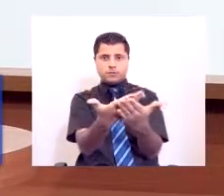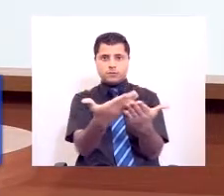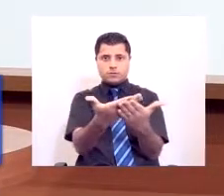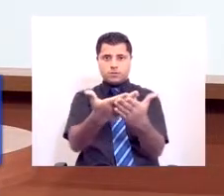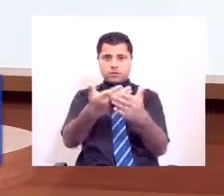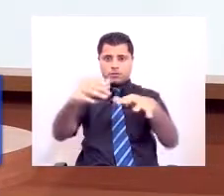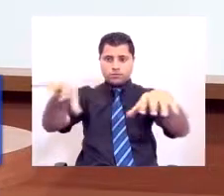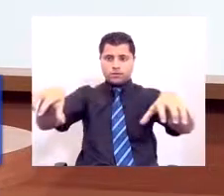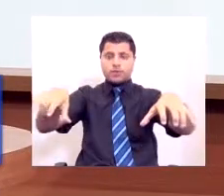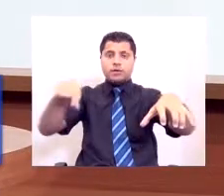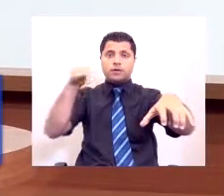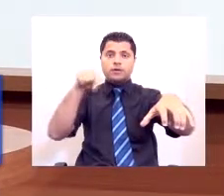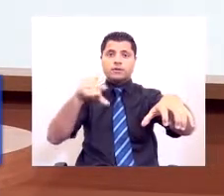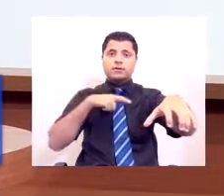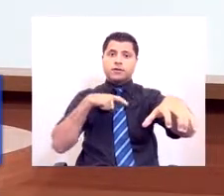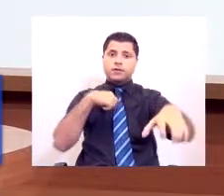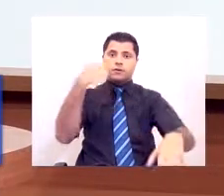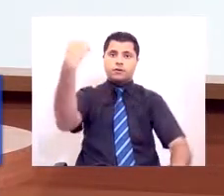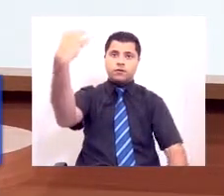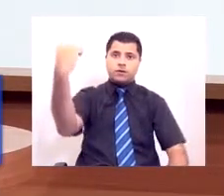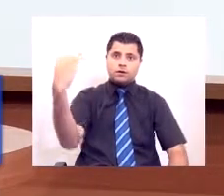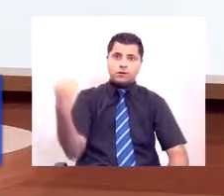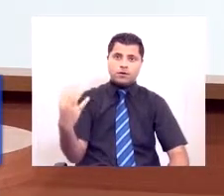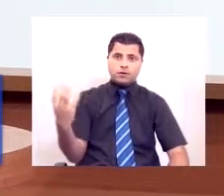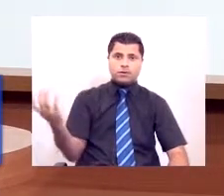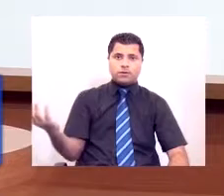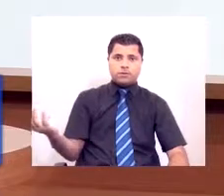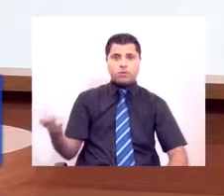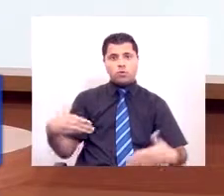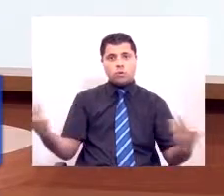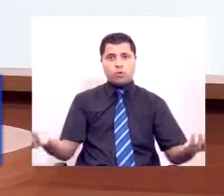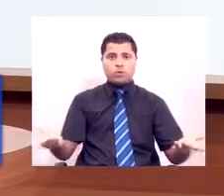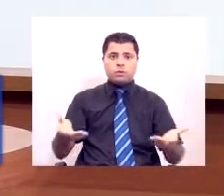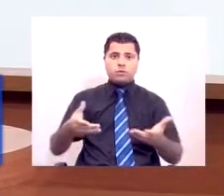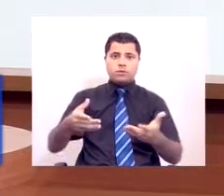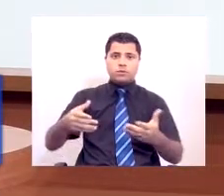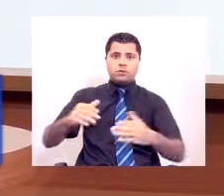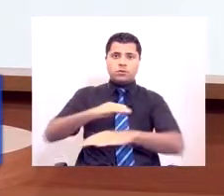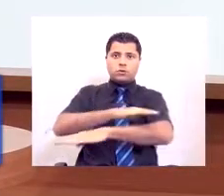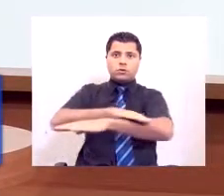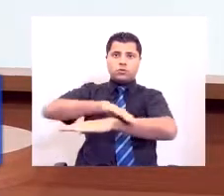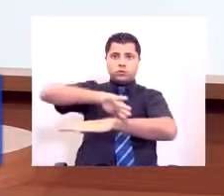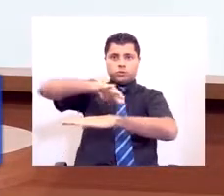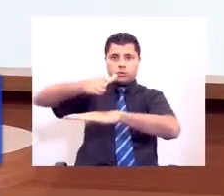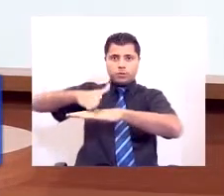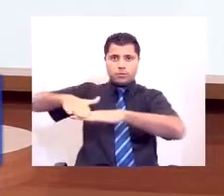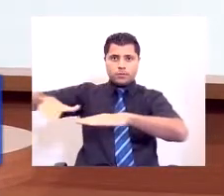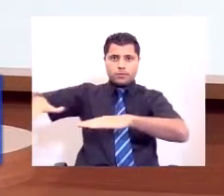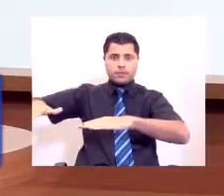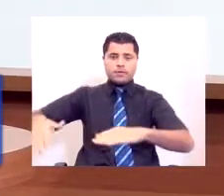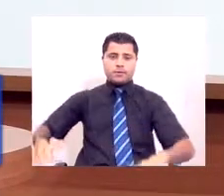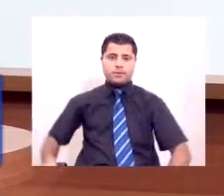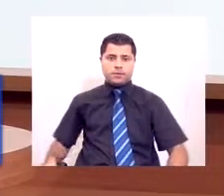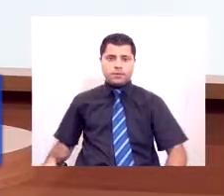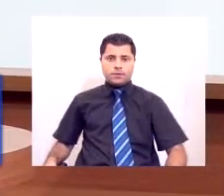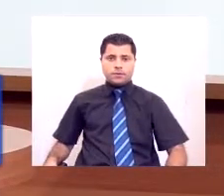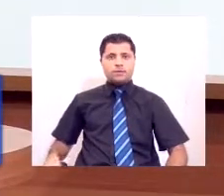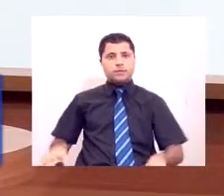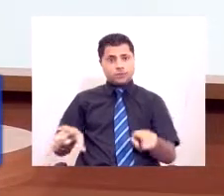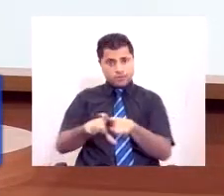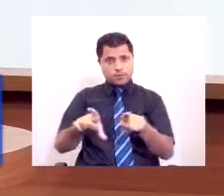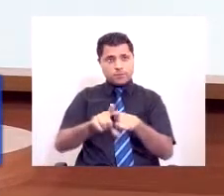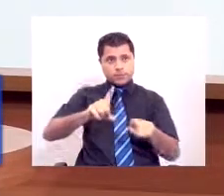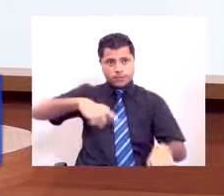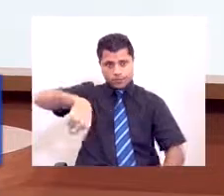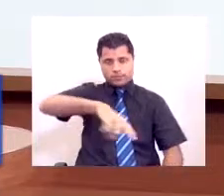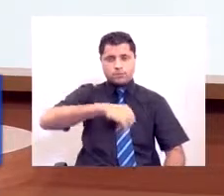que ali tenha um semáforo, ou um farol, ou uma lombada. Uma outra coisa que estamos tentando há algum